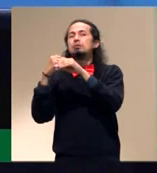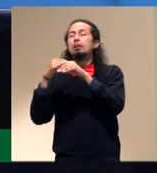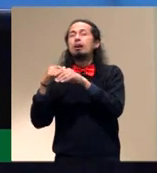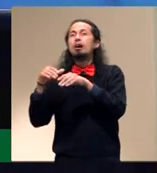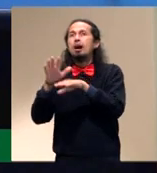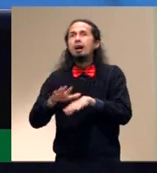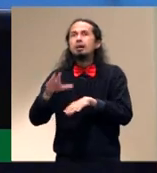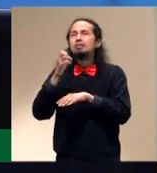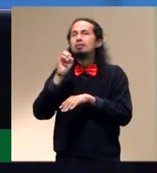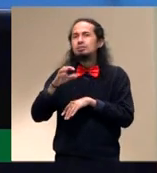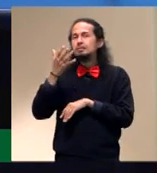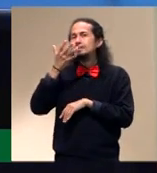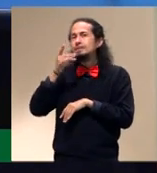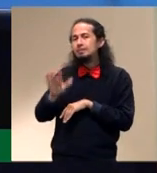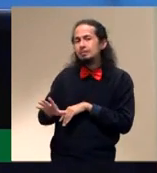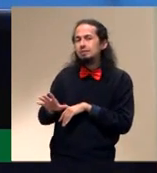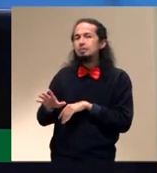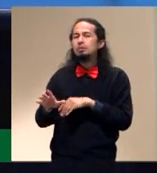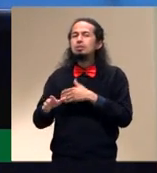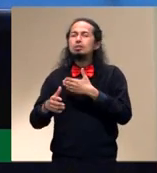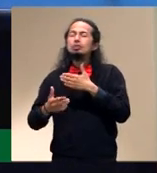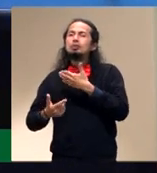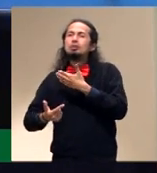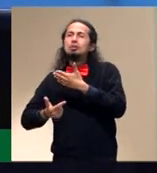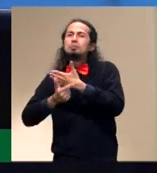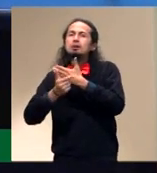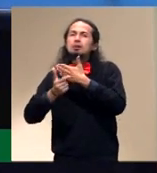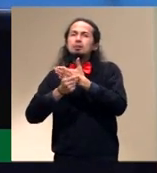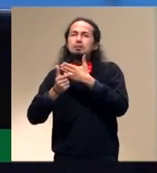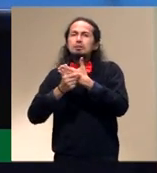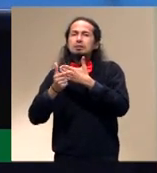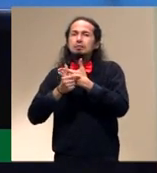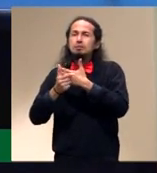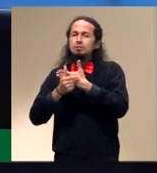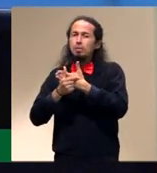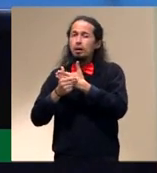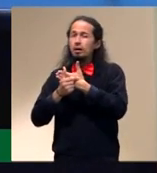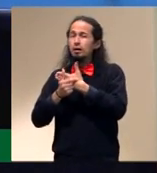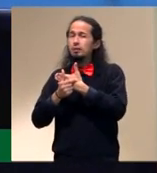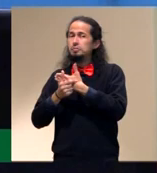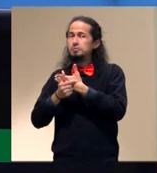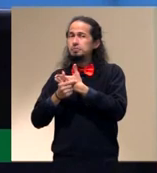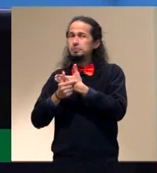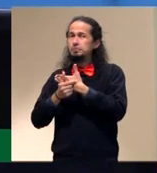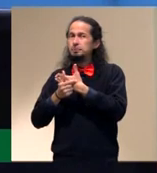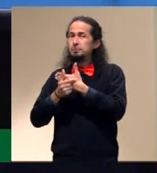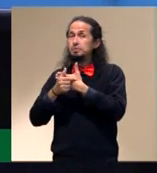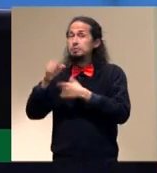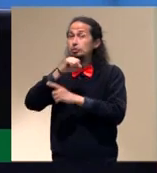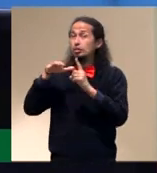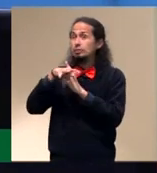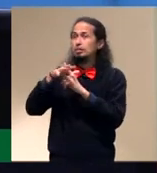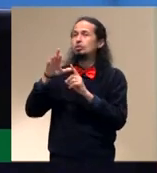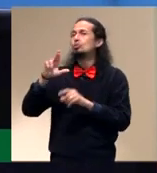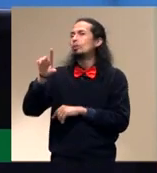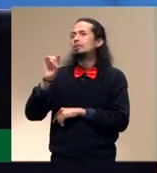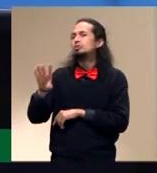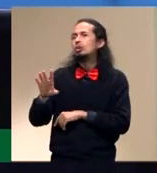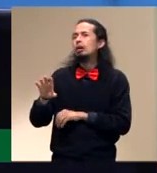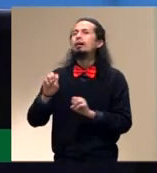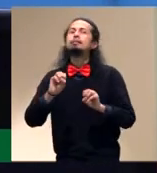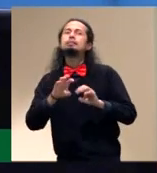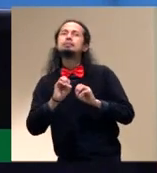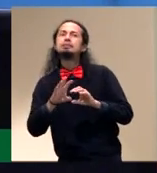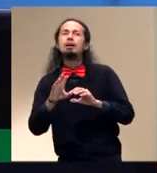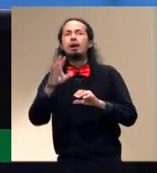função social, que é uma função socioeducativa, não é meramente de ensino, não é meramente de aprendizagem,